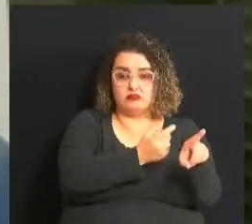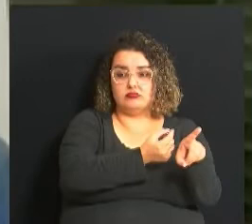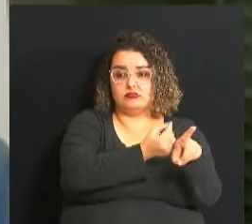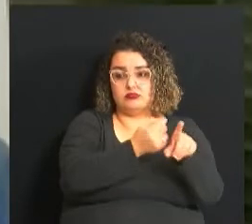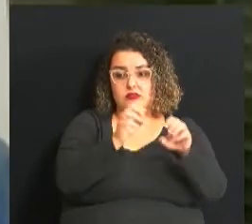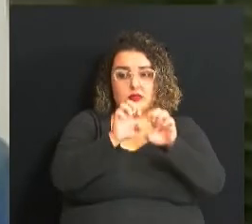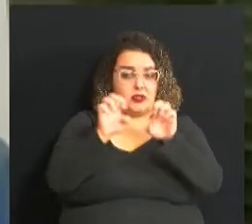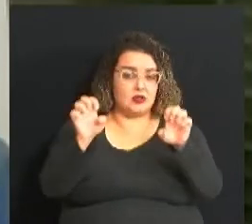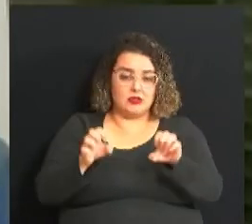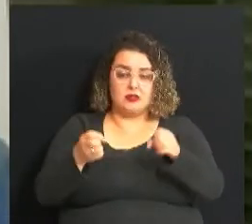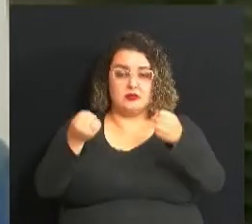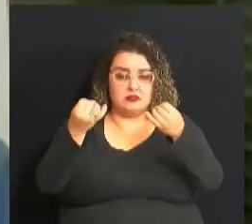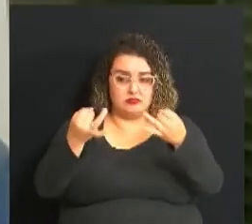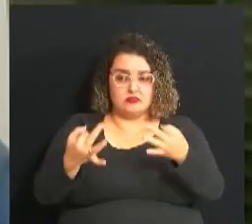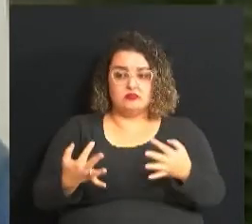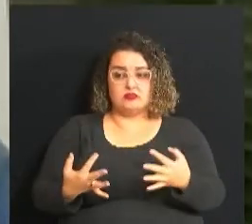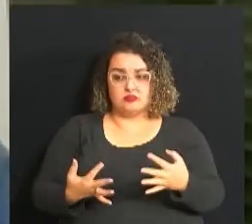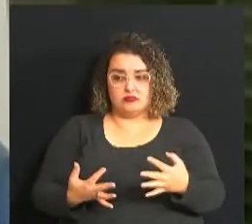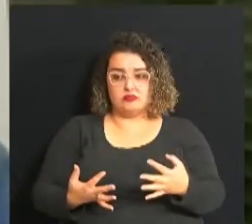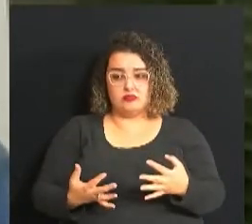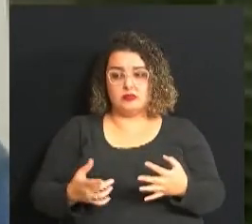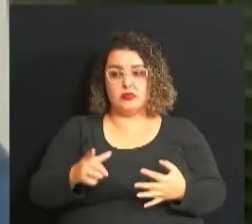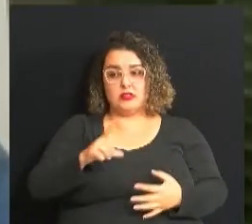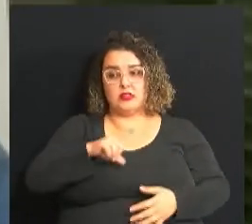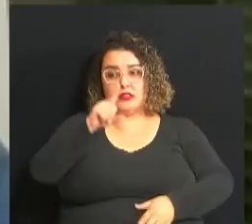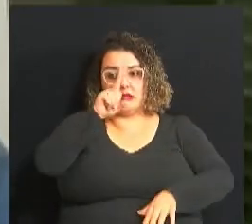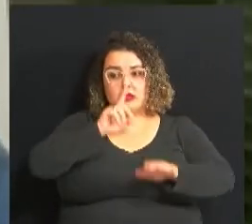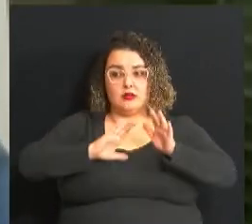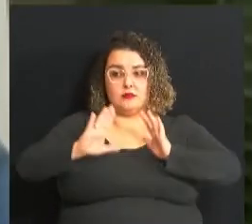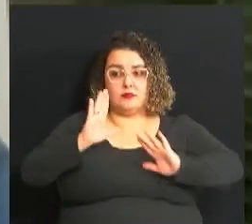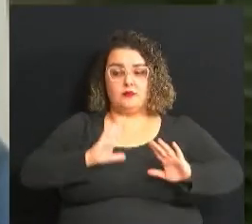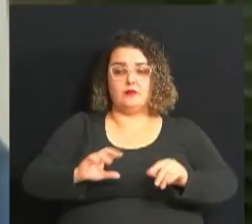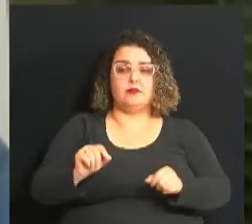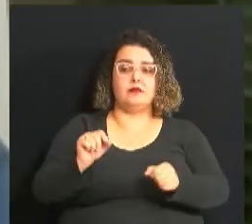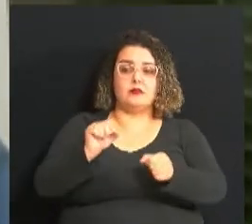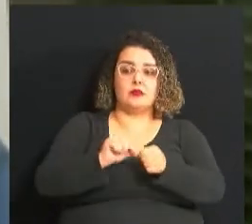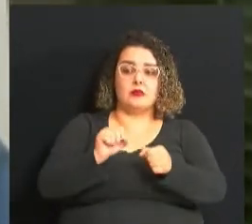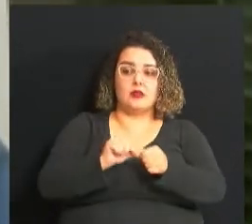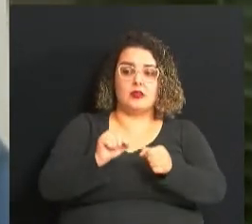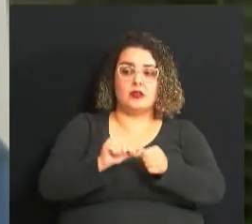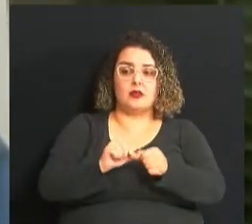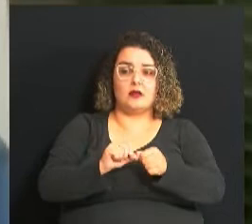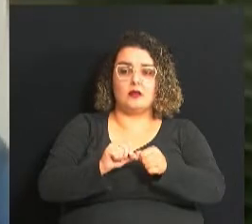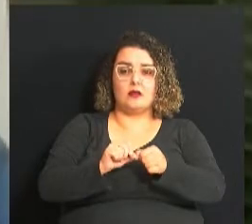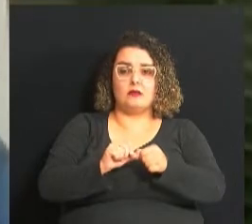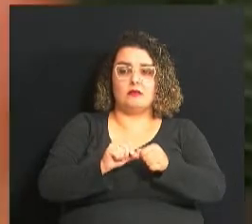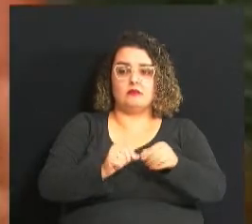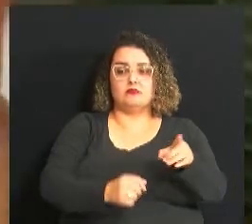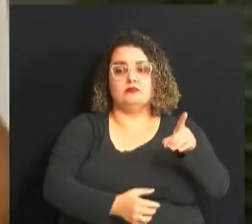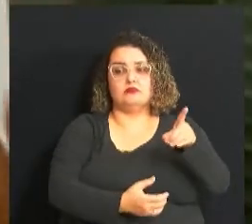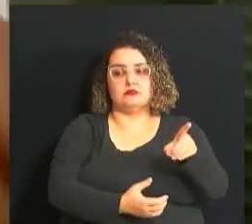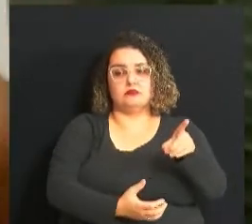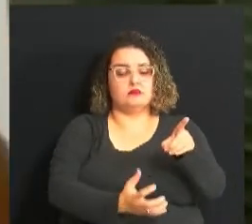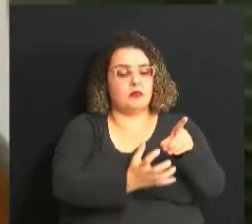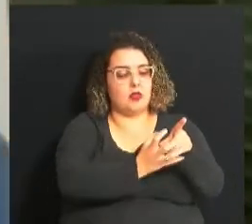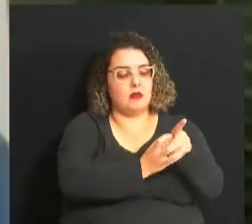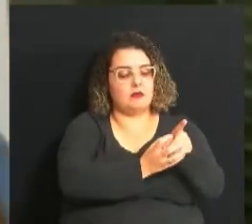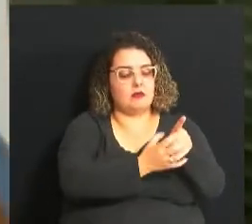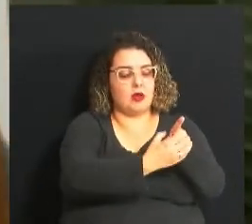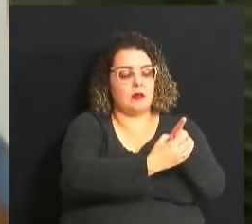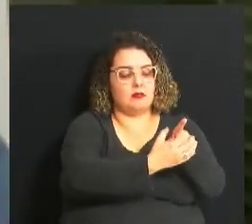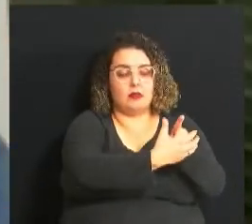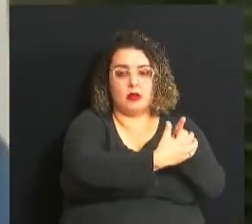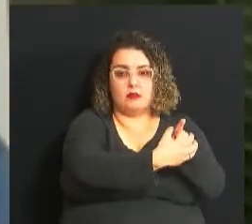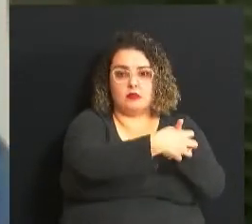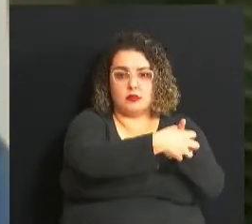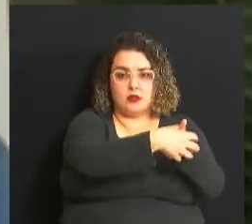sempre orienta que o indivíduo tenha cuidado. Por exemplo, faça uma autopalpação durante o banho. E